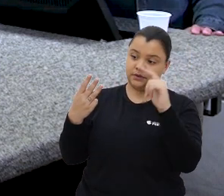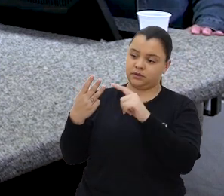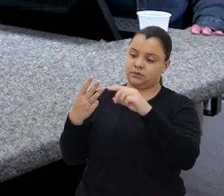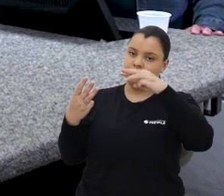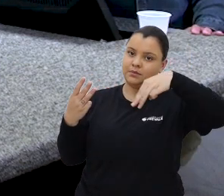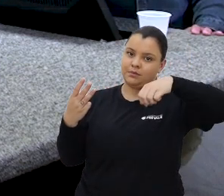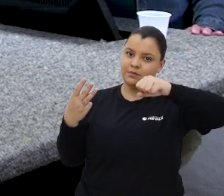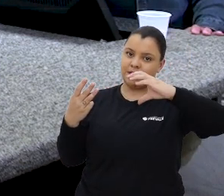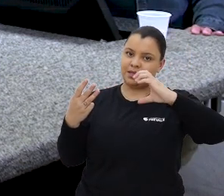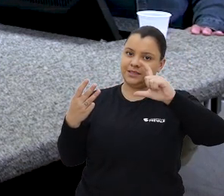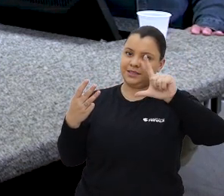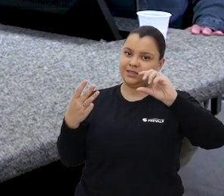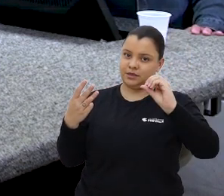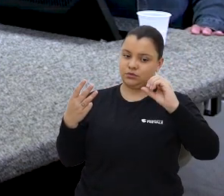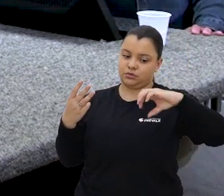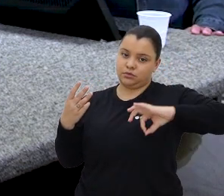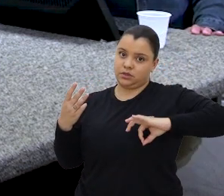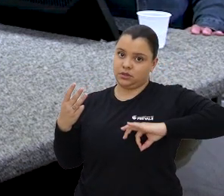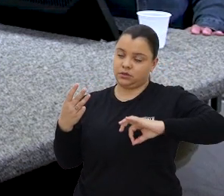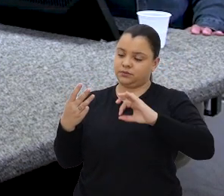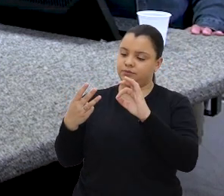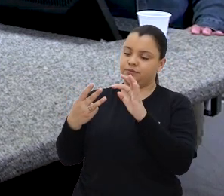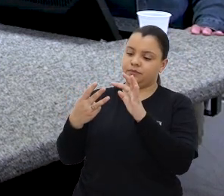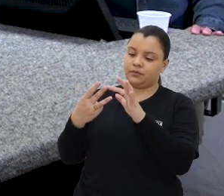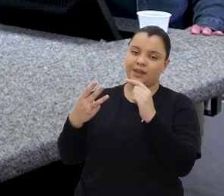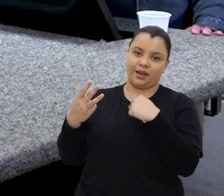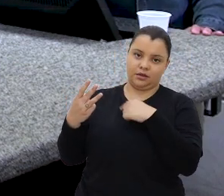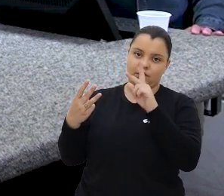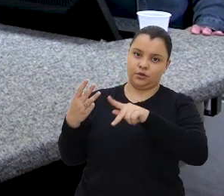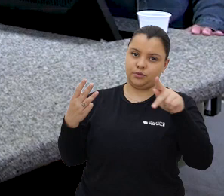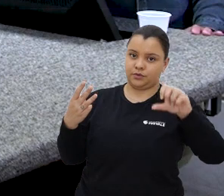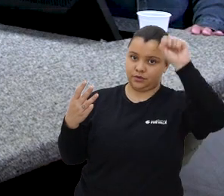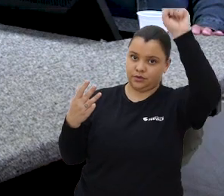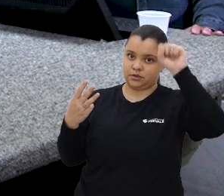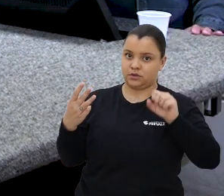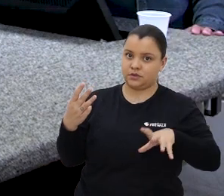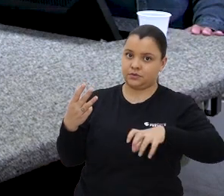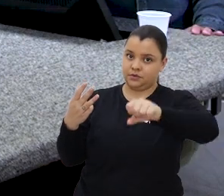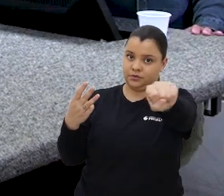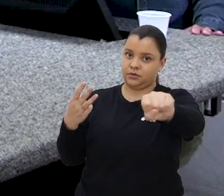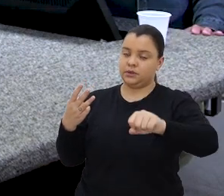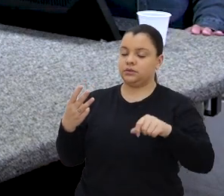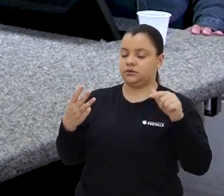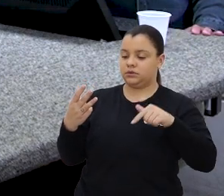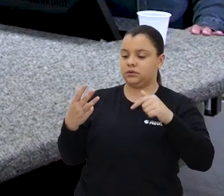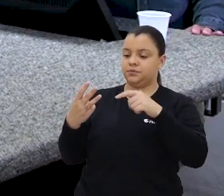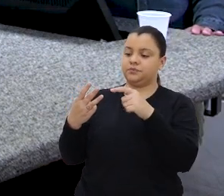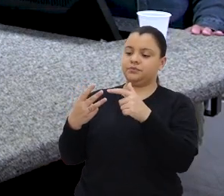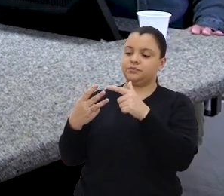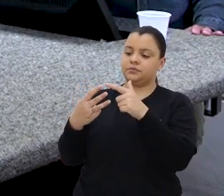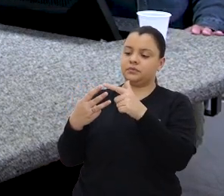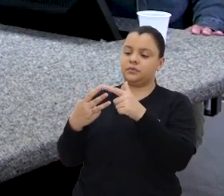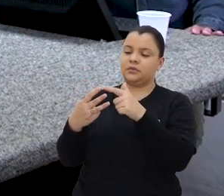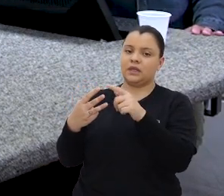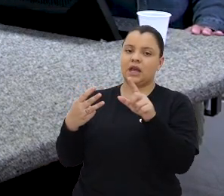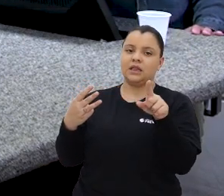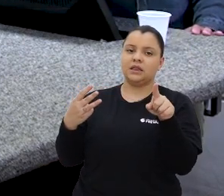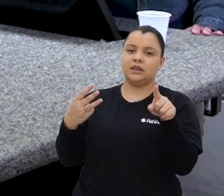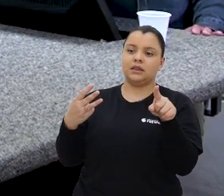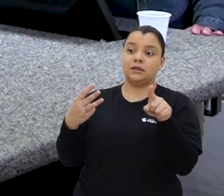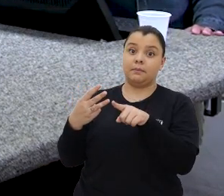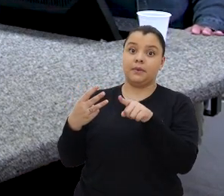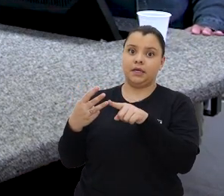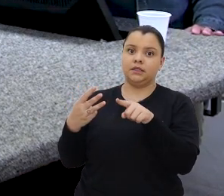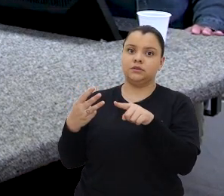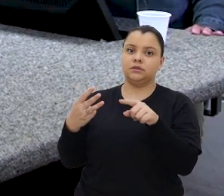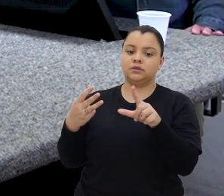é o Marcel, que é um policial civil, tem eu, que sou professor de educação física, formado na Unicinos, aqui perto. Ai, que bacana. Tenho um irmão mais novo, que